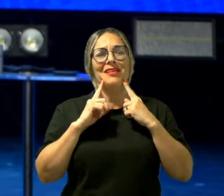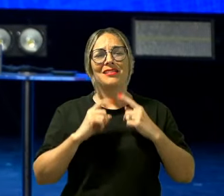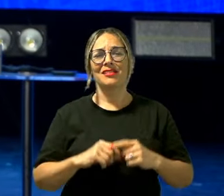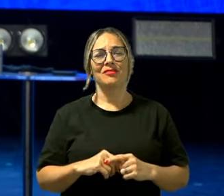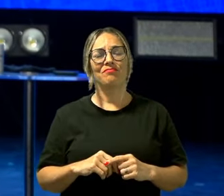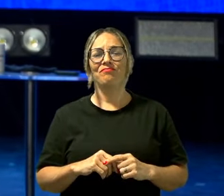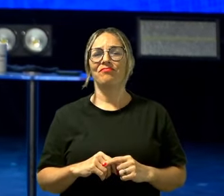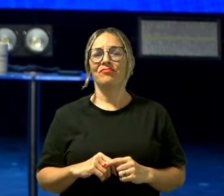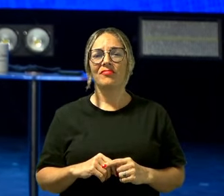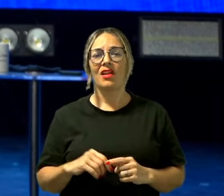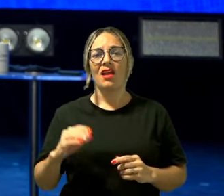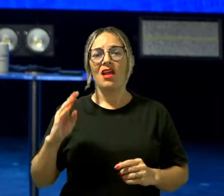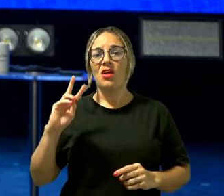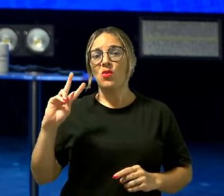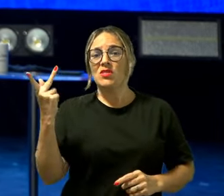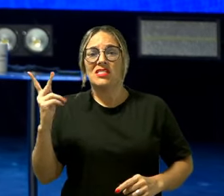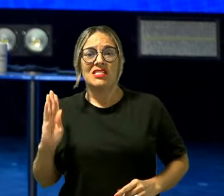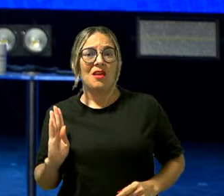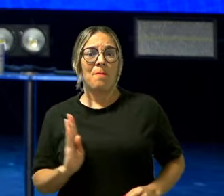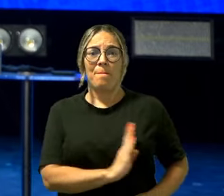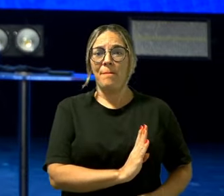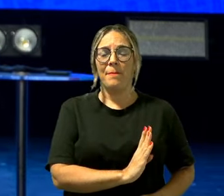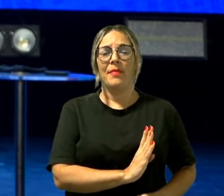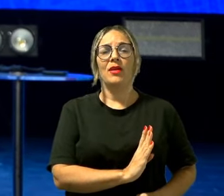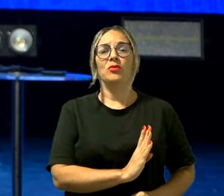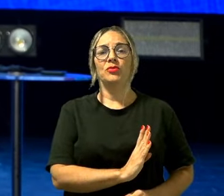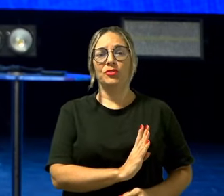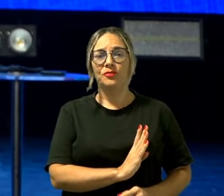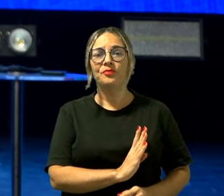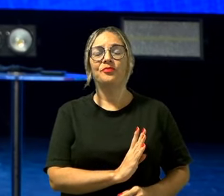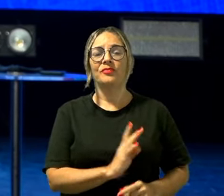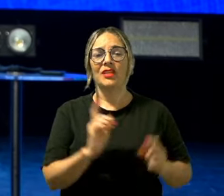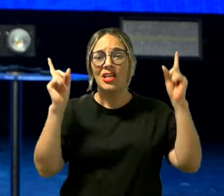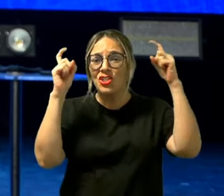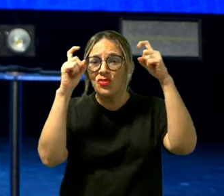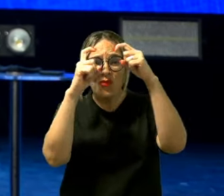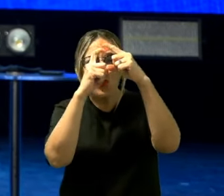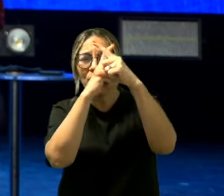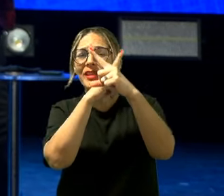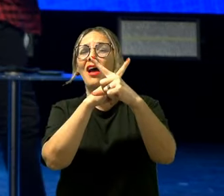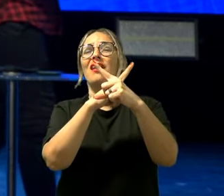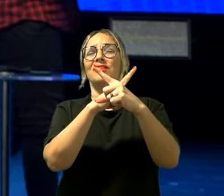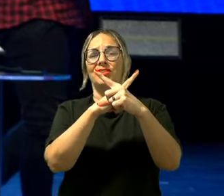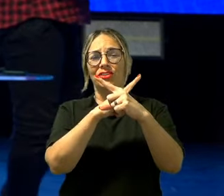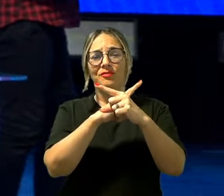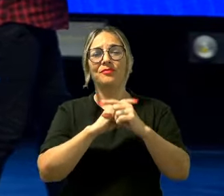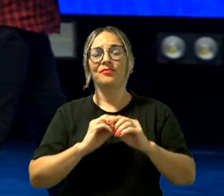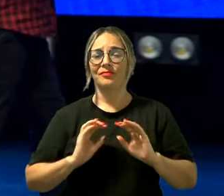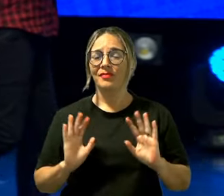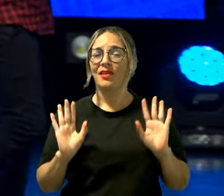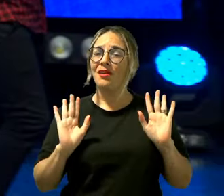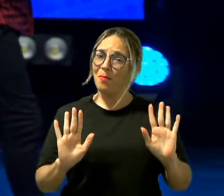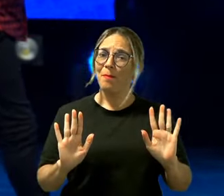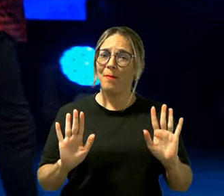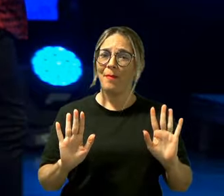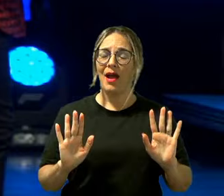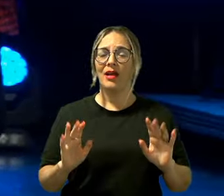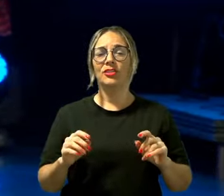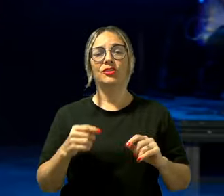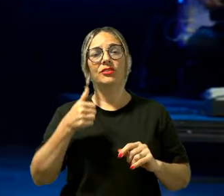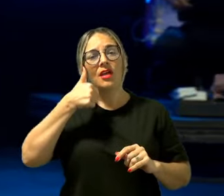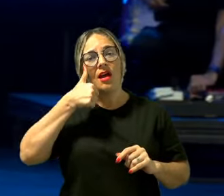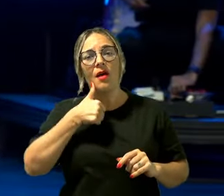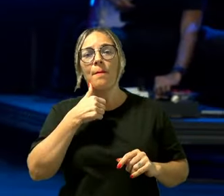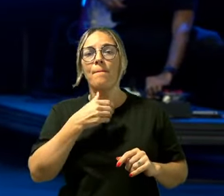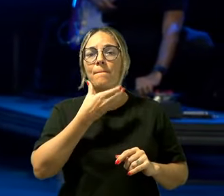tendas dos hebreus, mas dentro dela a criança dá um chutinho na costela, dentro dela dá um movimento, dentro dela ela não